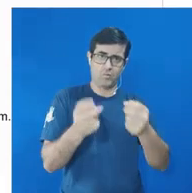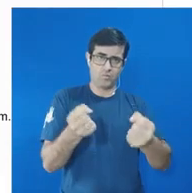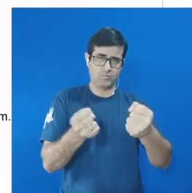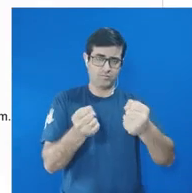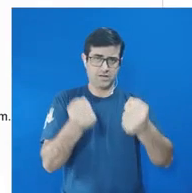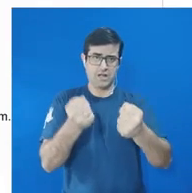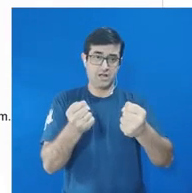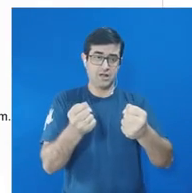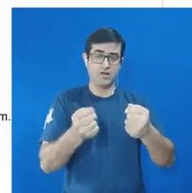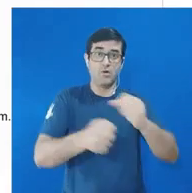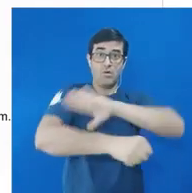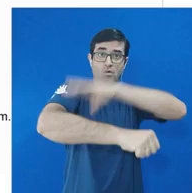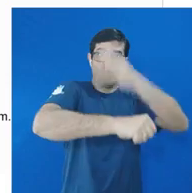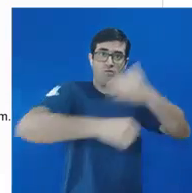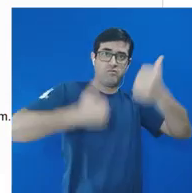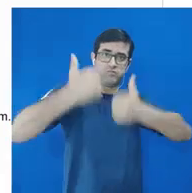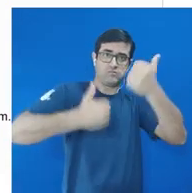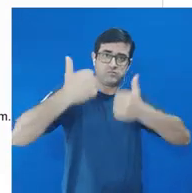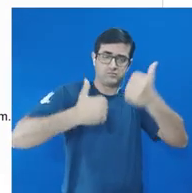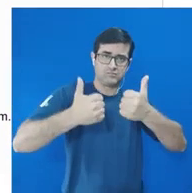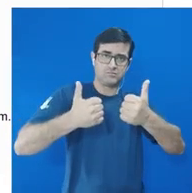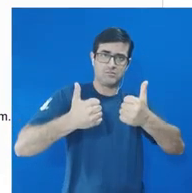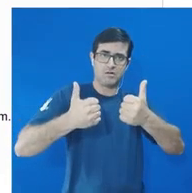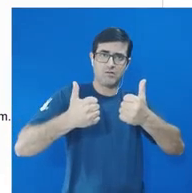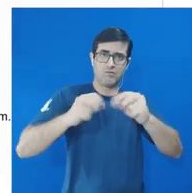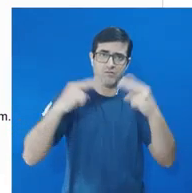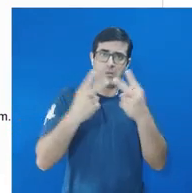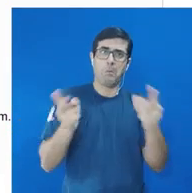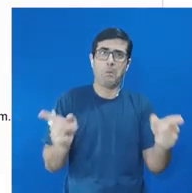o volume do carro já é muito pequeno. E se eu